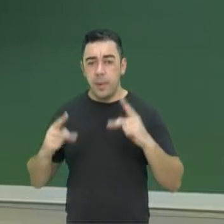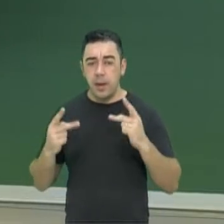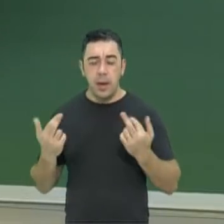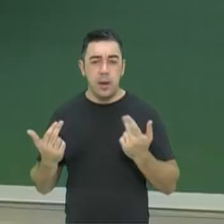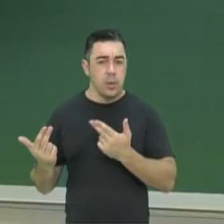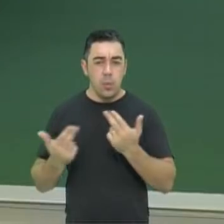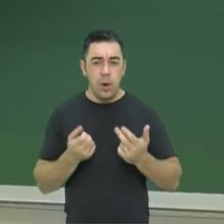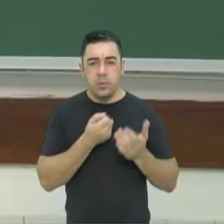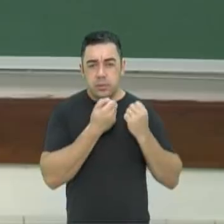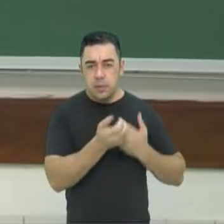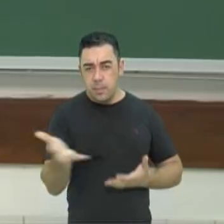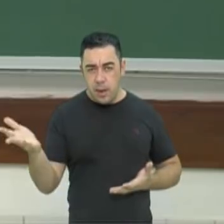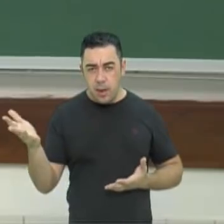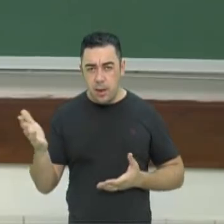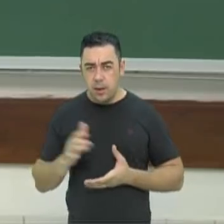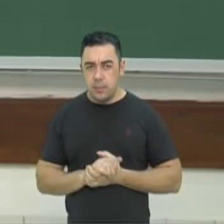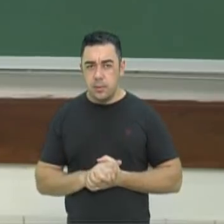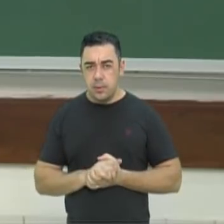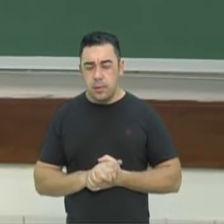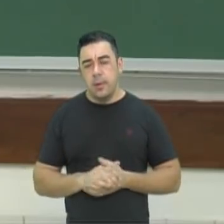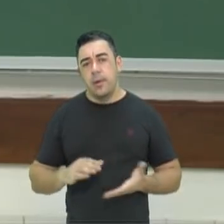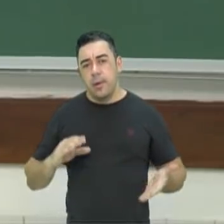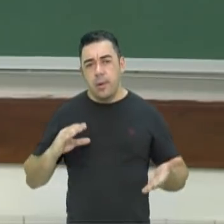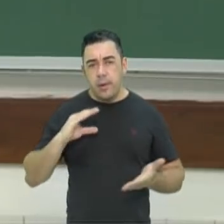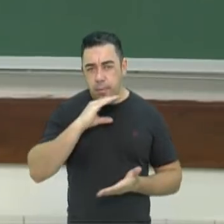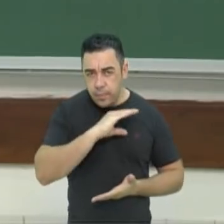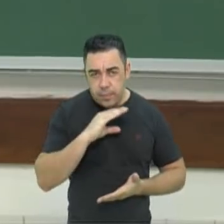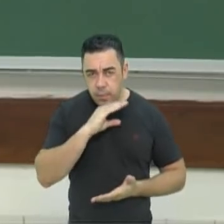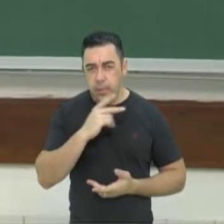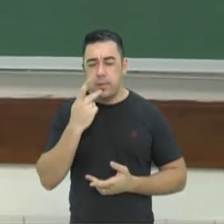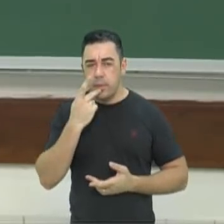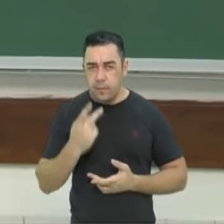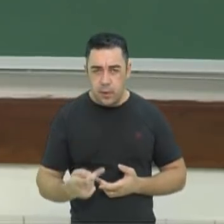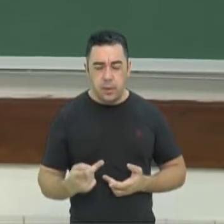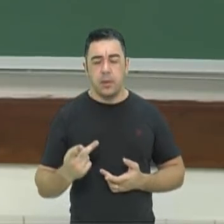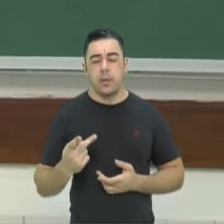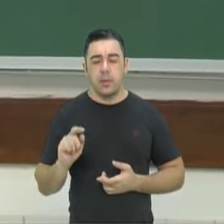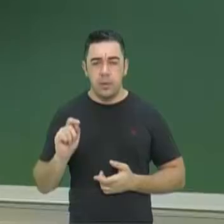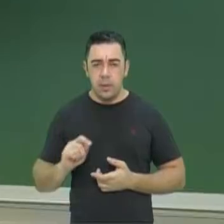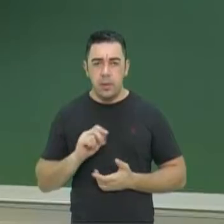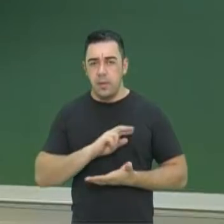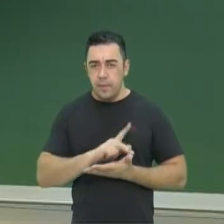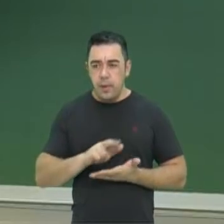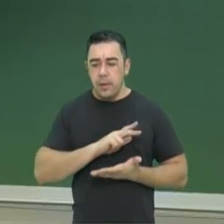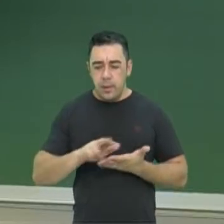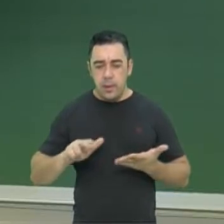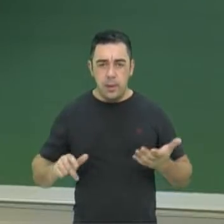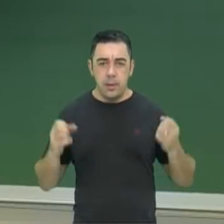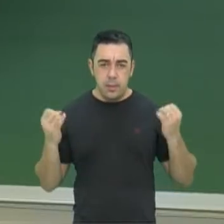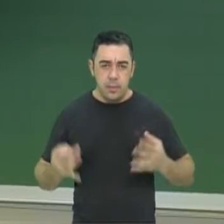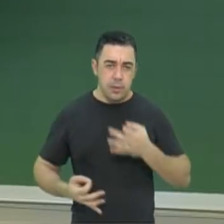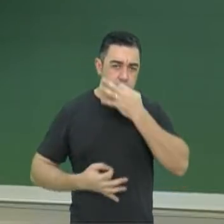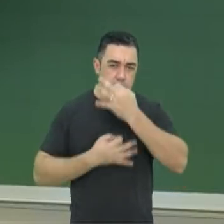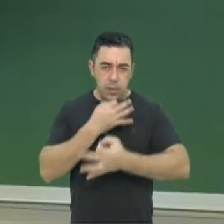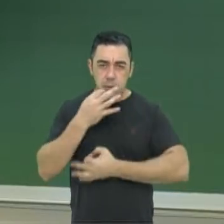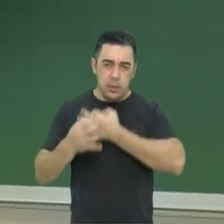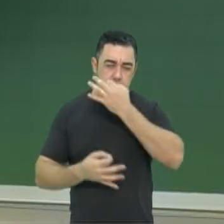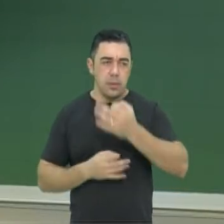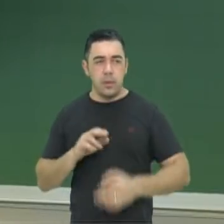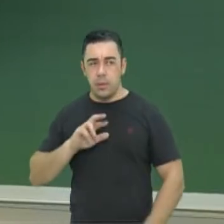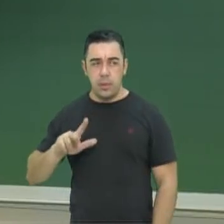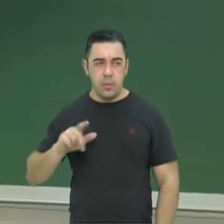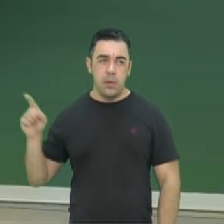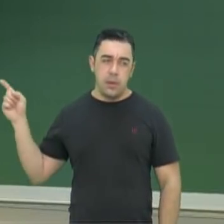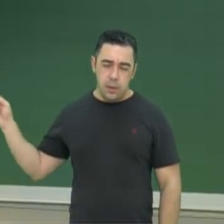como semear. É claro que se o padre Antônio Vieira está falando ali várias vezes, né, criticando o